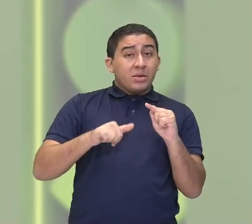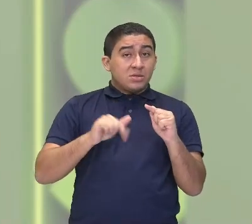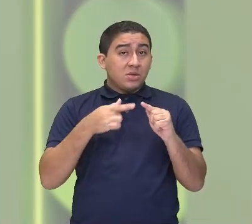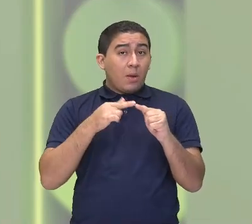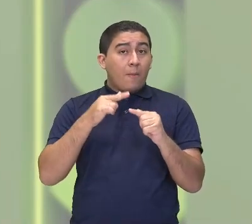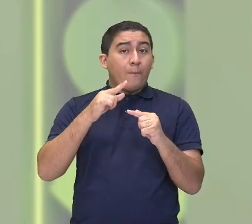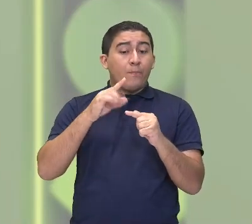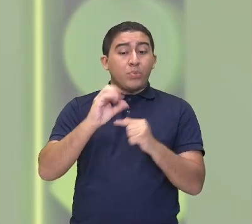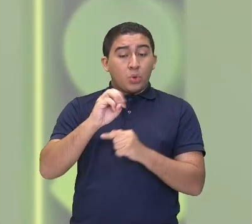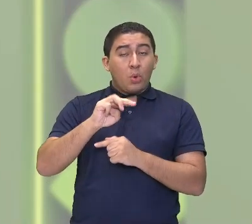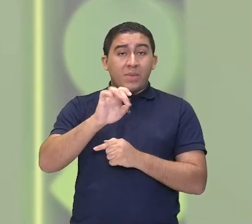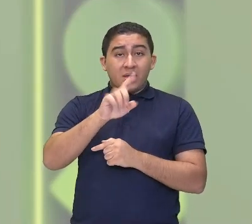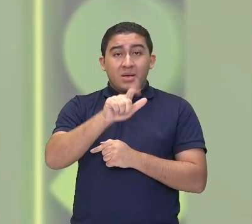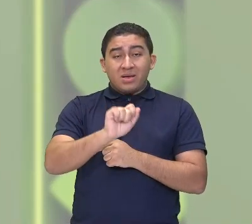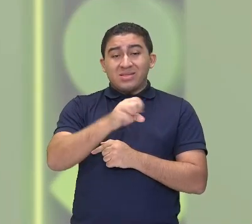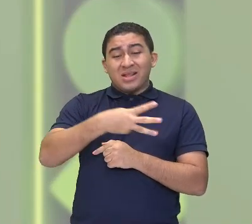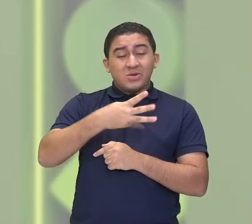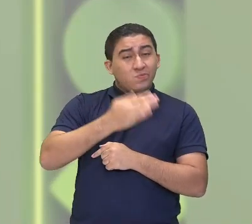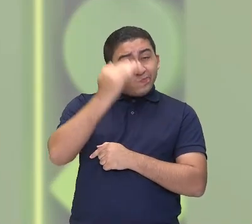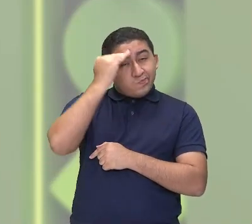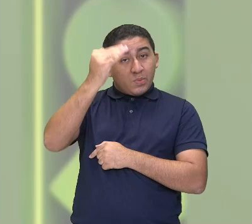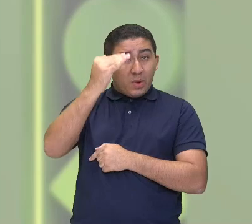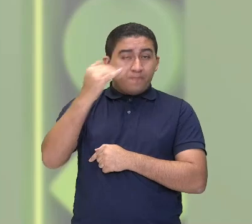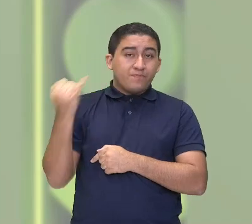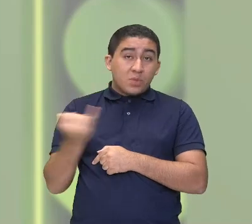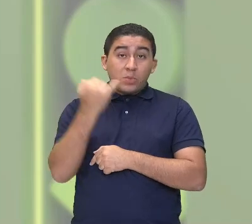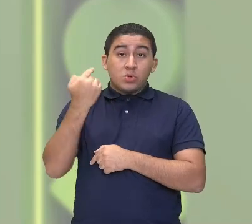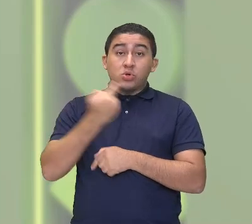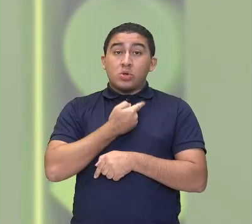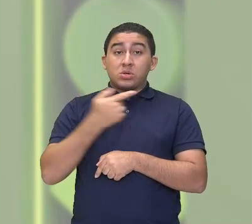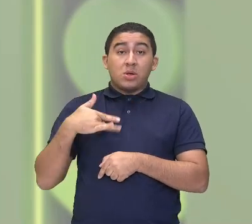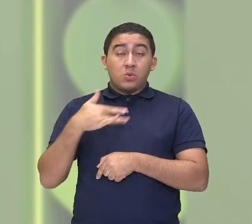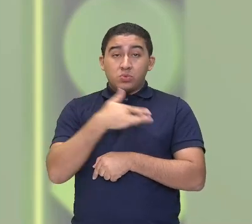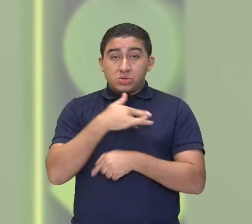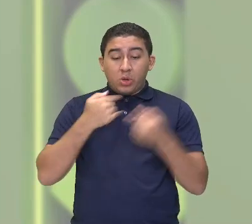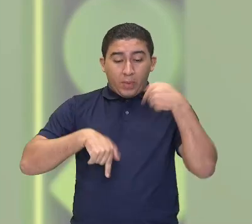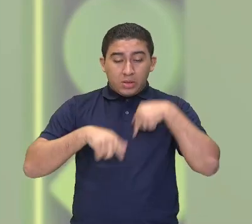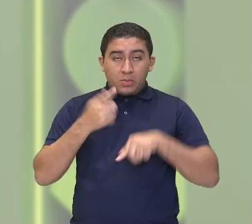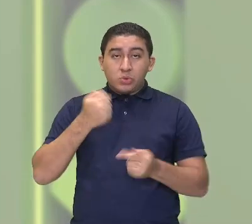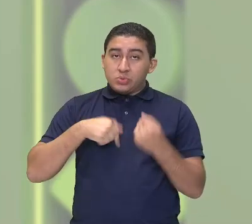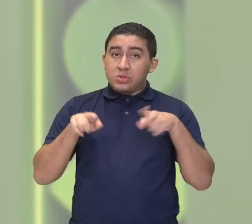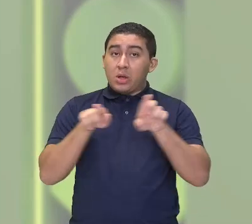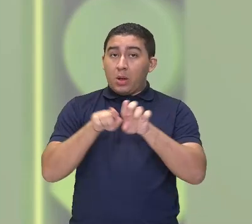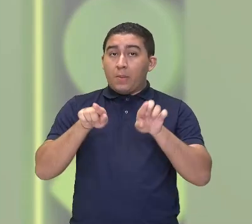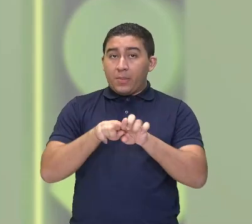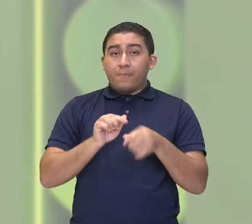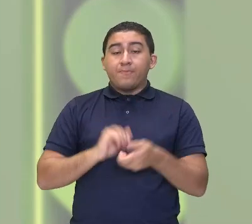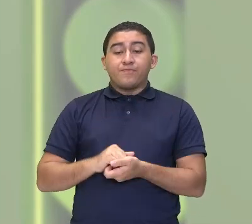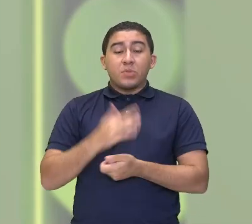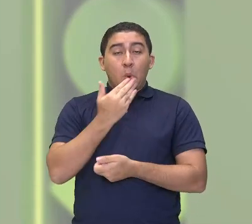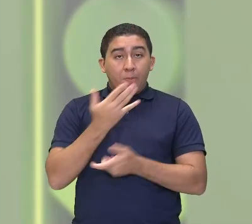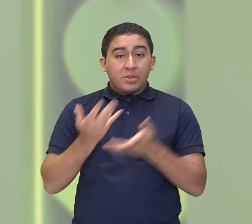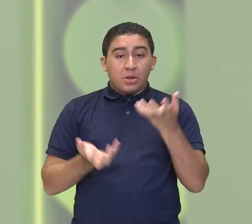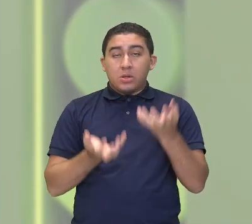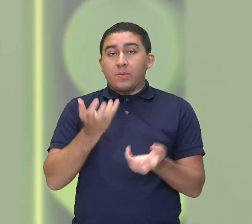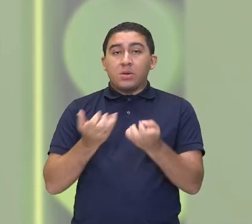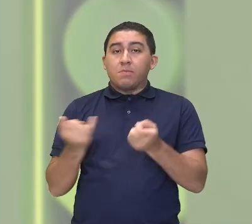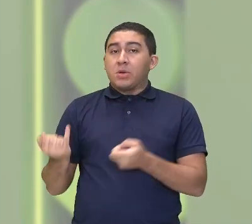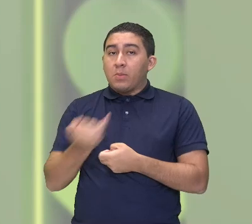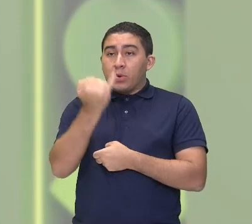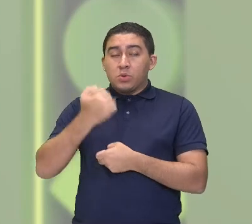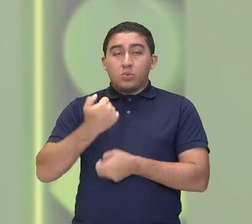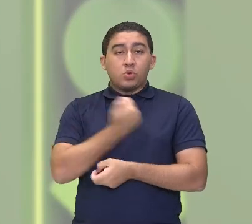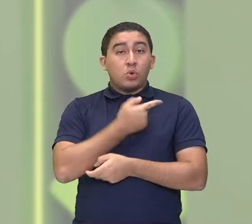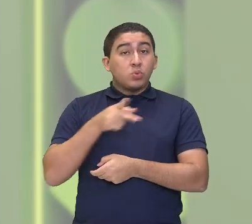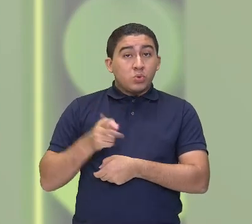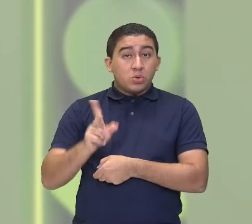né, e são muito importantes para a nossa saúde, ali, para o nosso metabolismo. Então, uma alimentação equilibrada também é muito importante para a gente